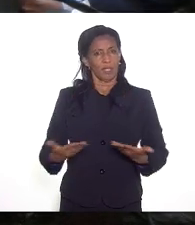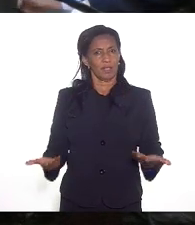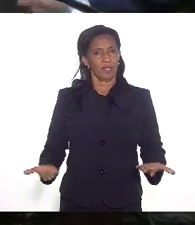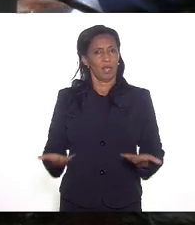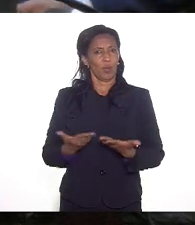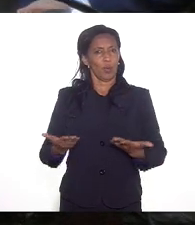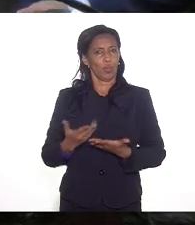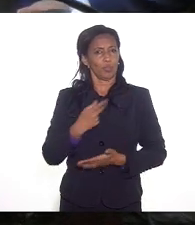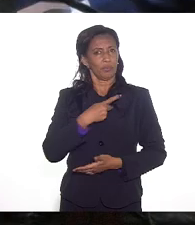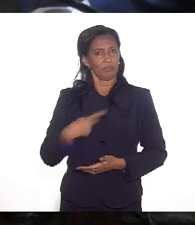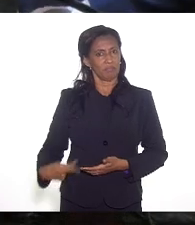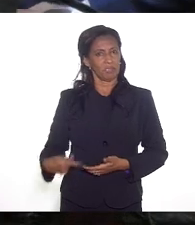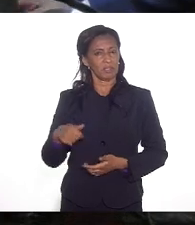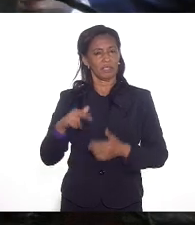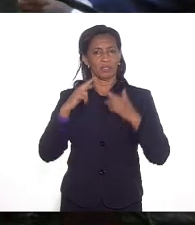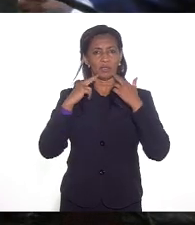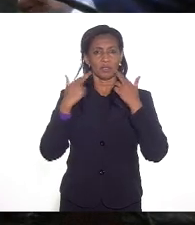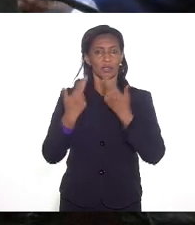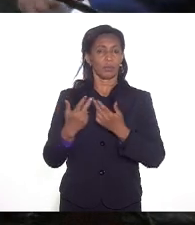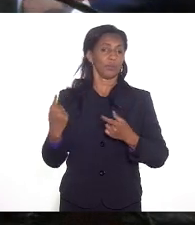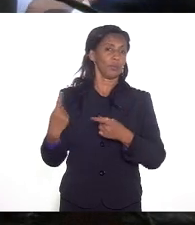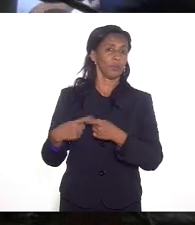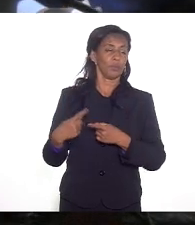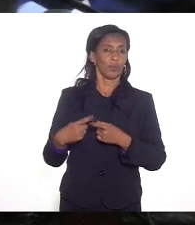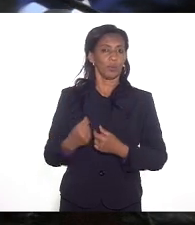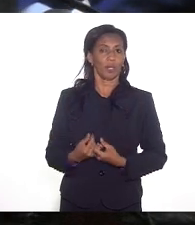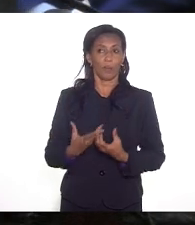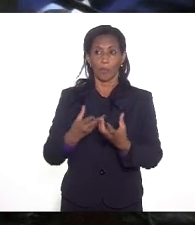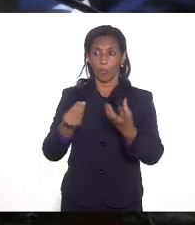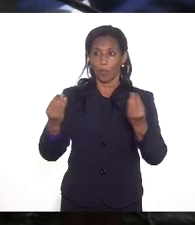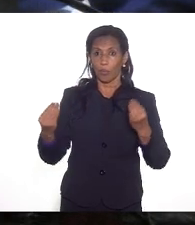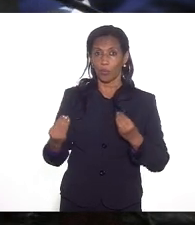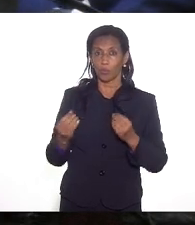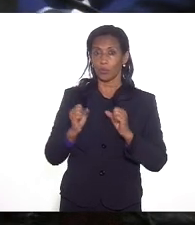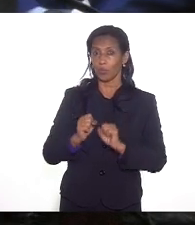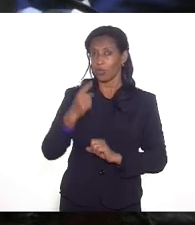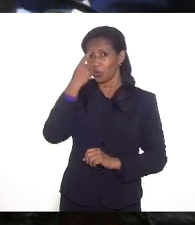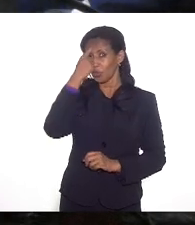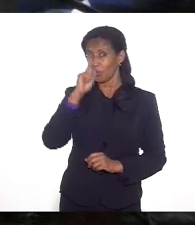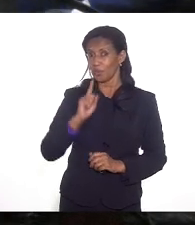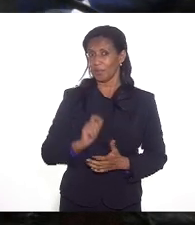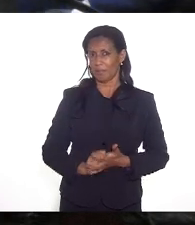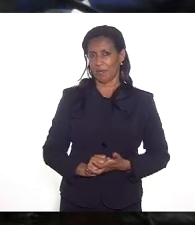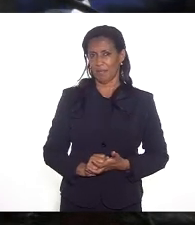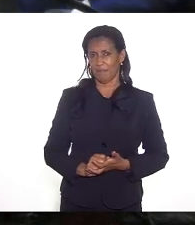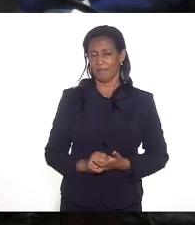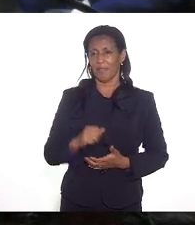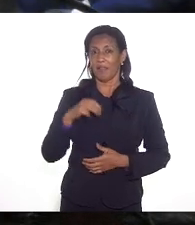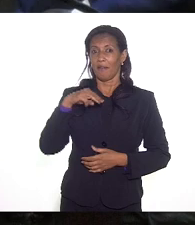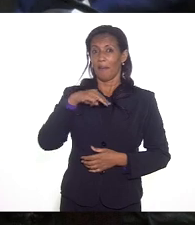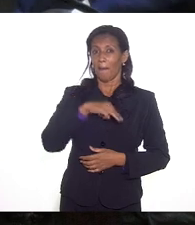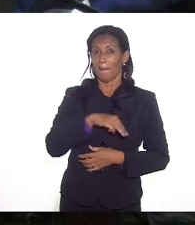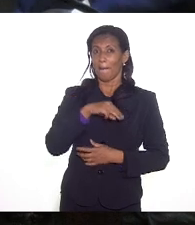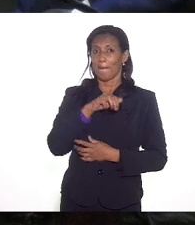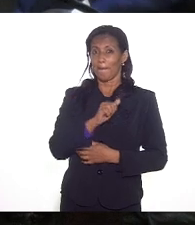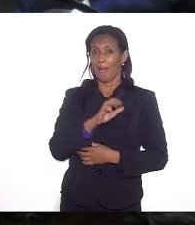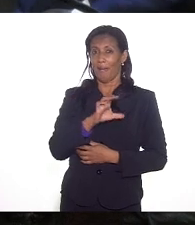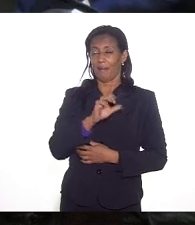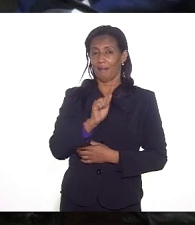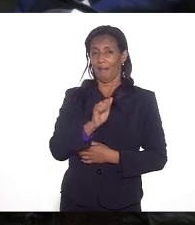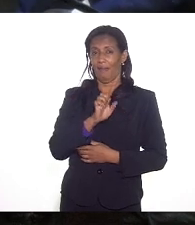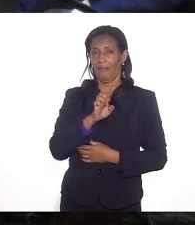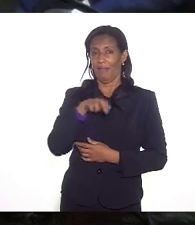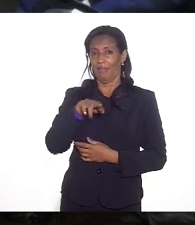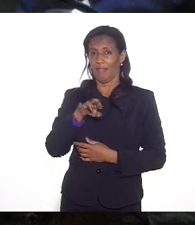prezidinho dessa seção porque muitos podem não saber foi uma cá e se o Macaense Dr